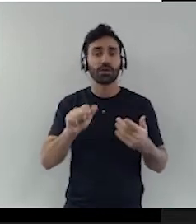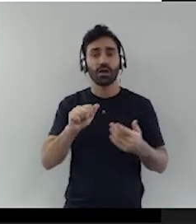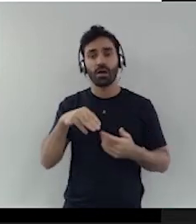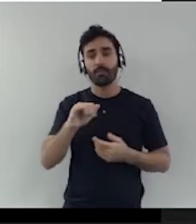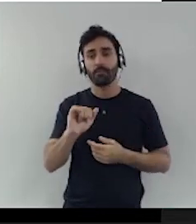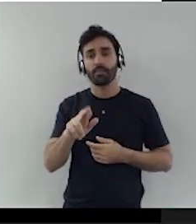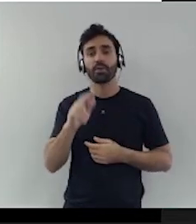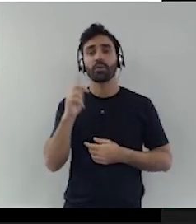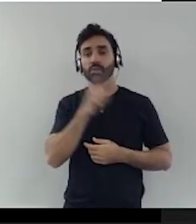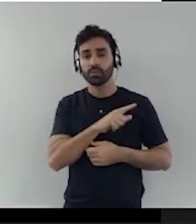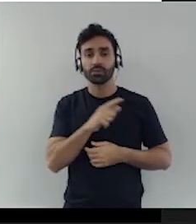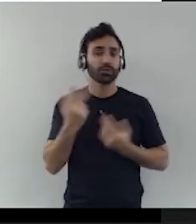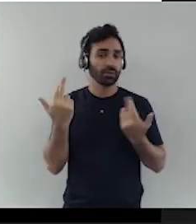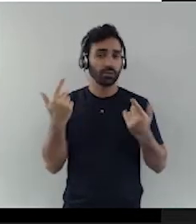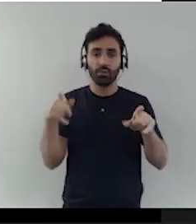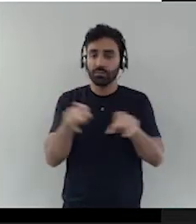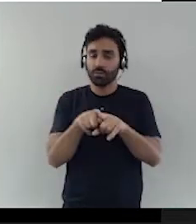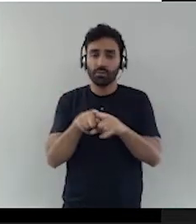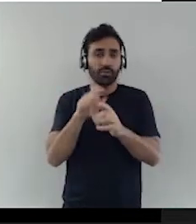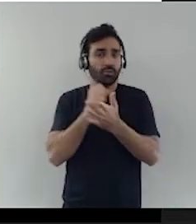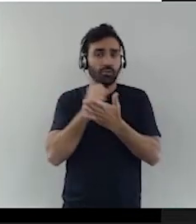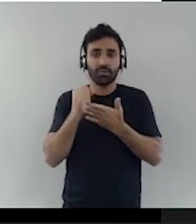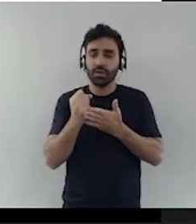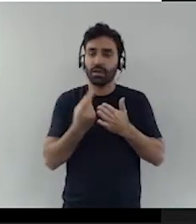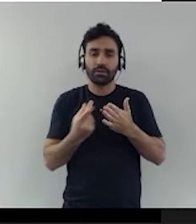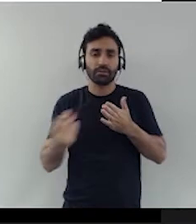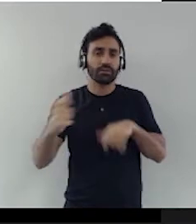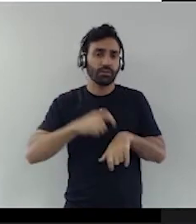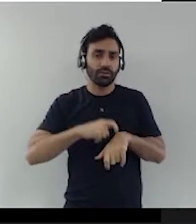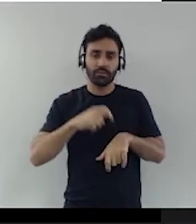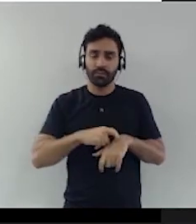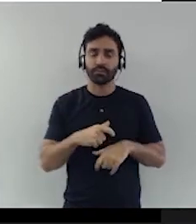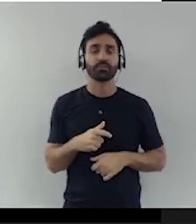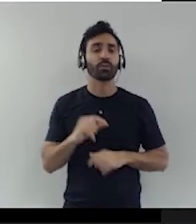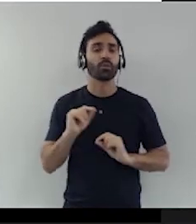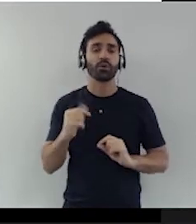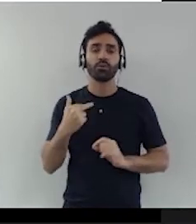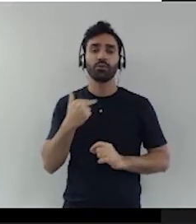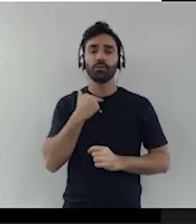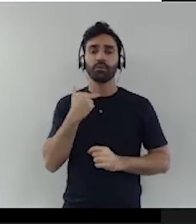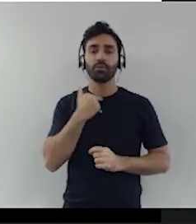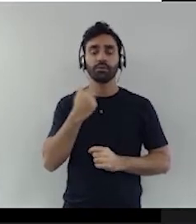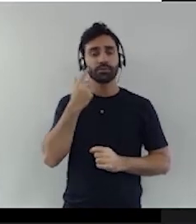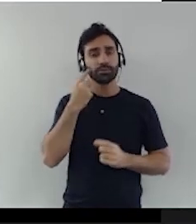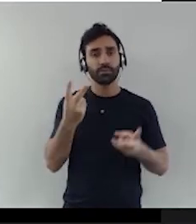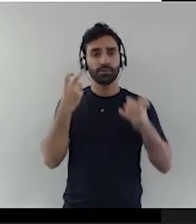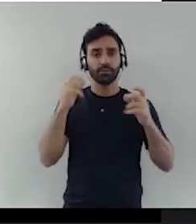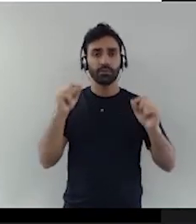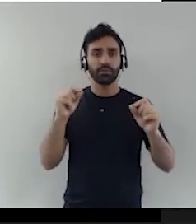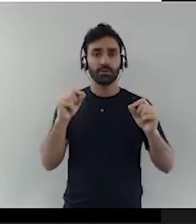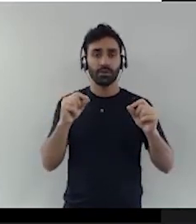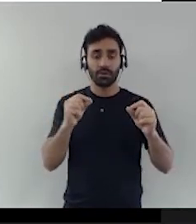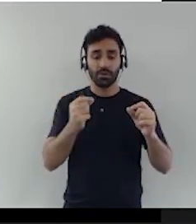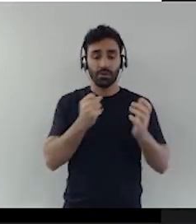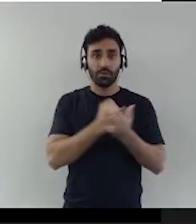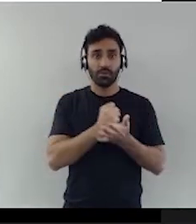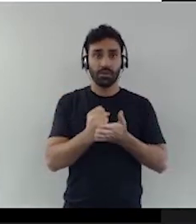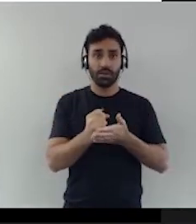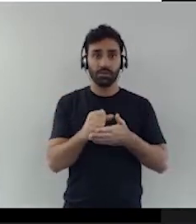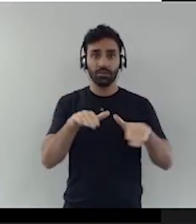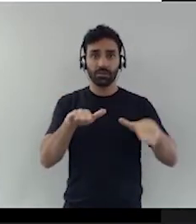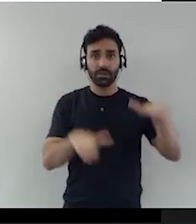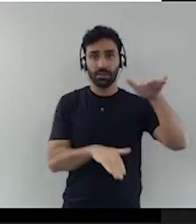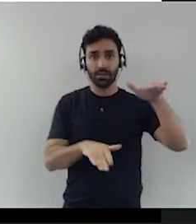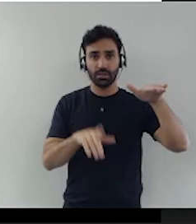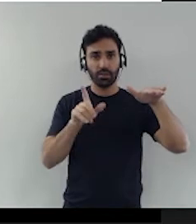É a mesma coisa de um contrato de longo prazo. Eu não posso partir de uma ideia de perceber que o desequilíbrio de um contrato de longo prazo